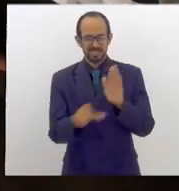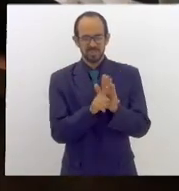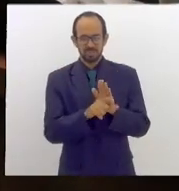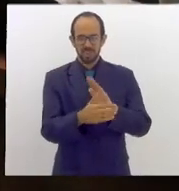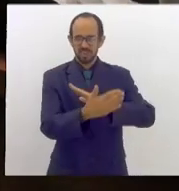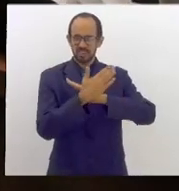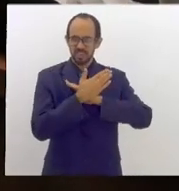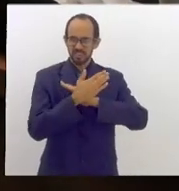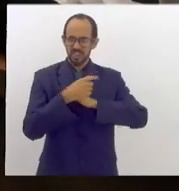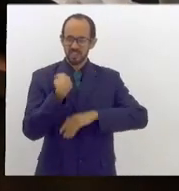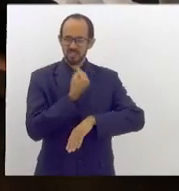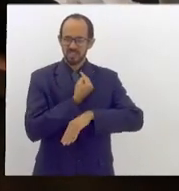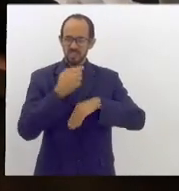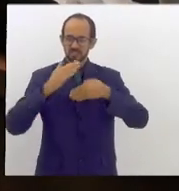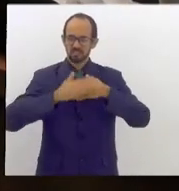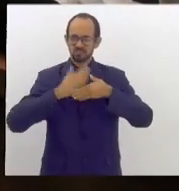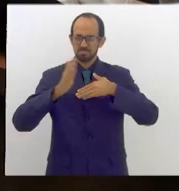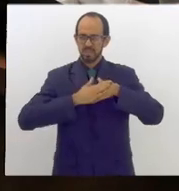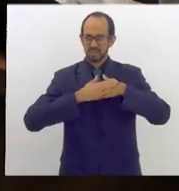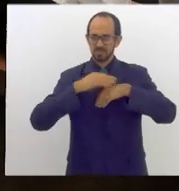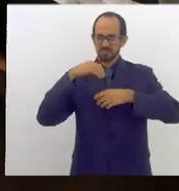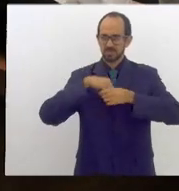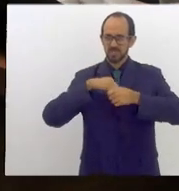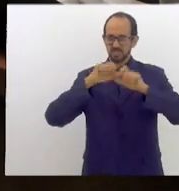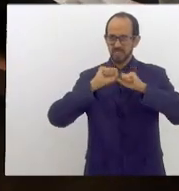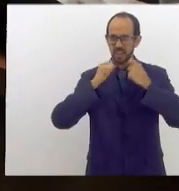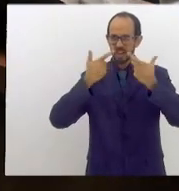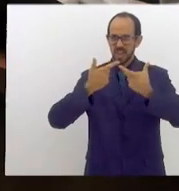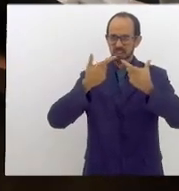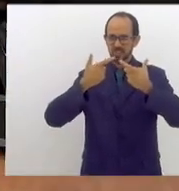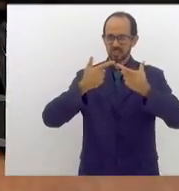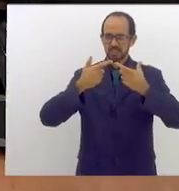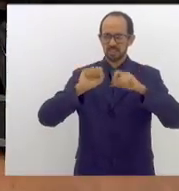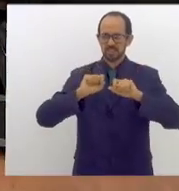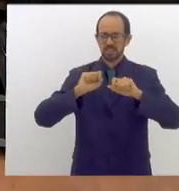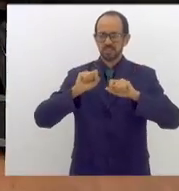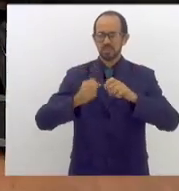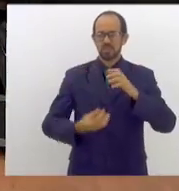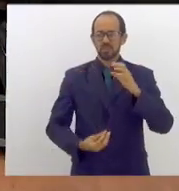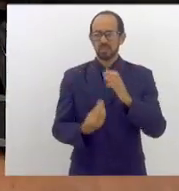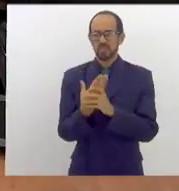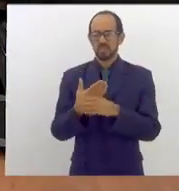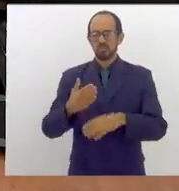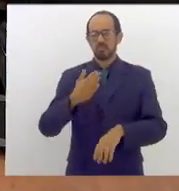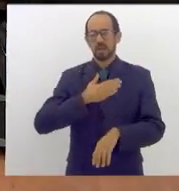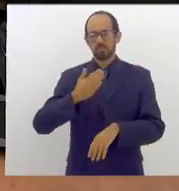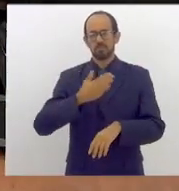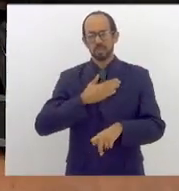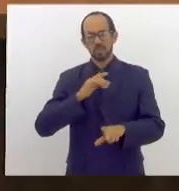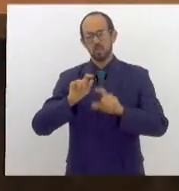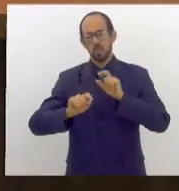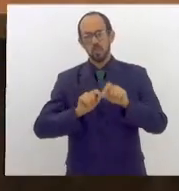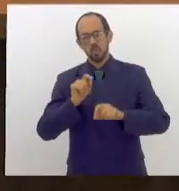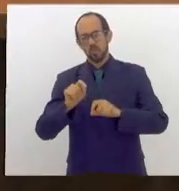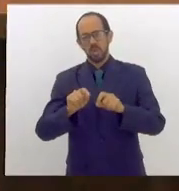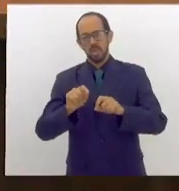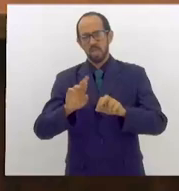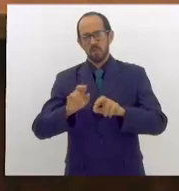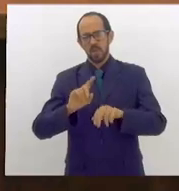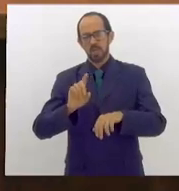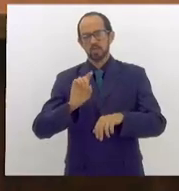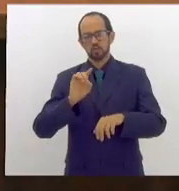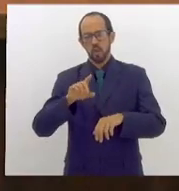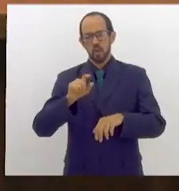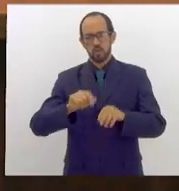aqui dentro do Parlamento me causa espécie inclusive senhor presidente de ver não só os